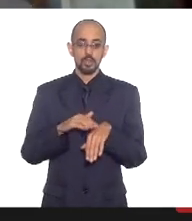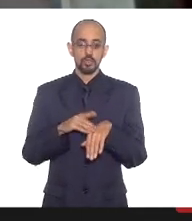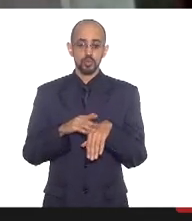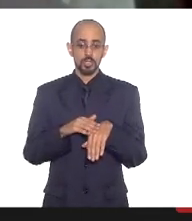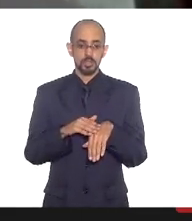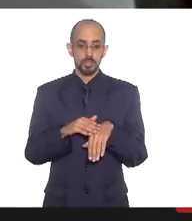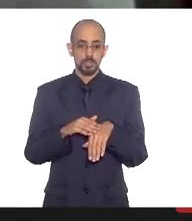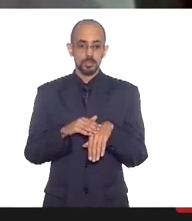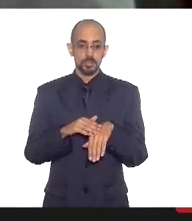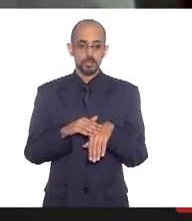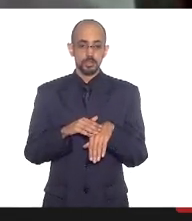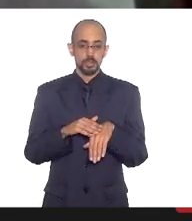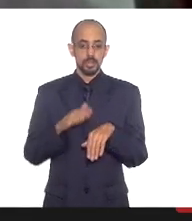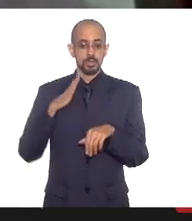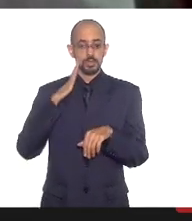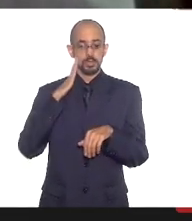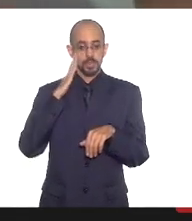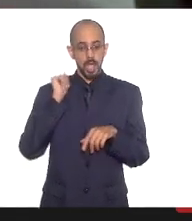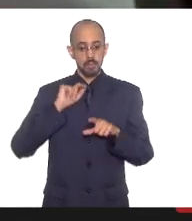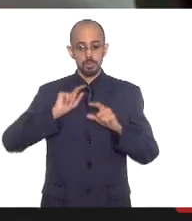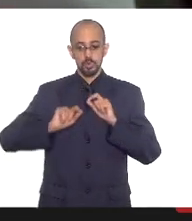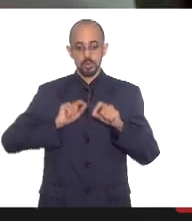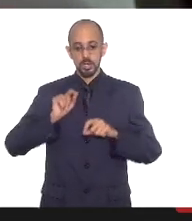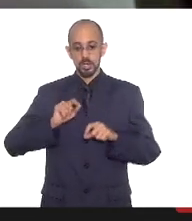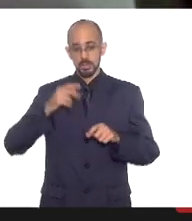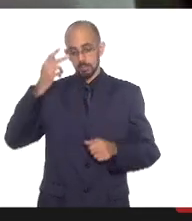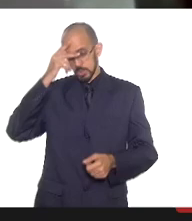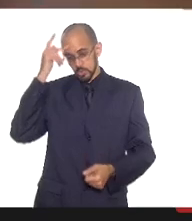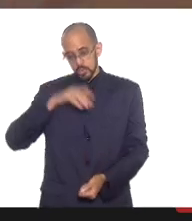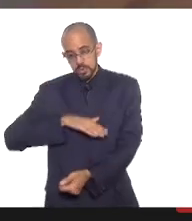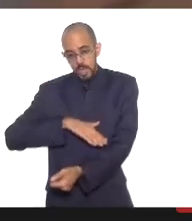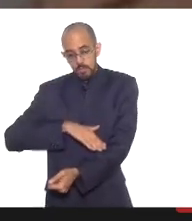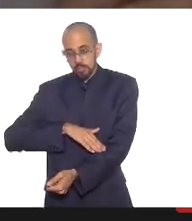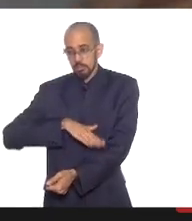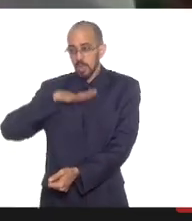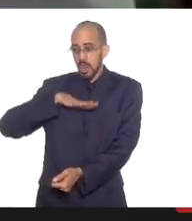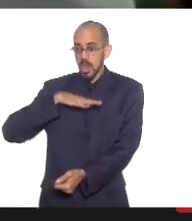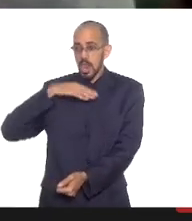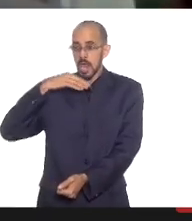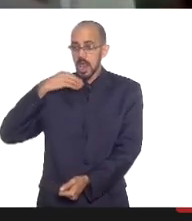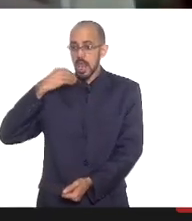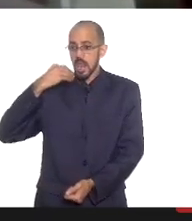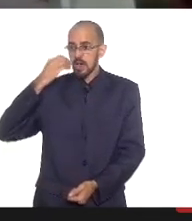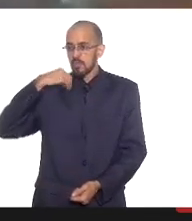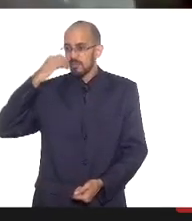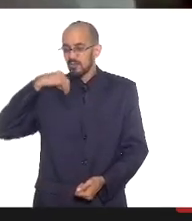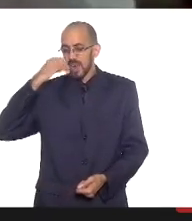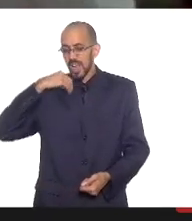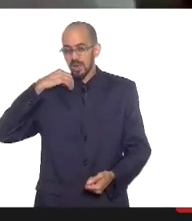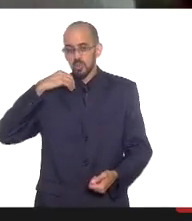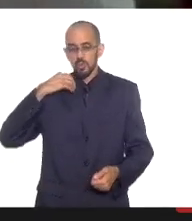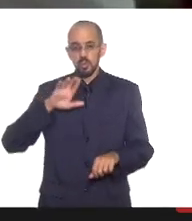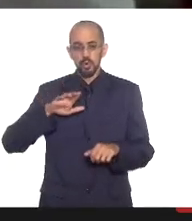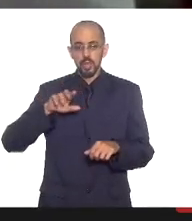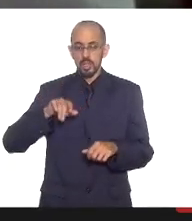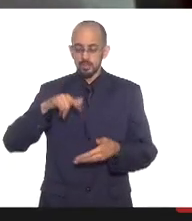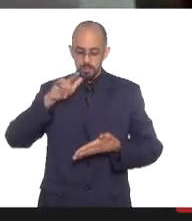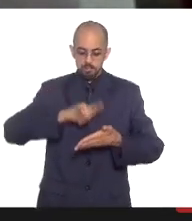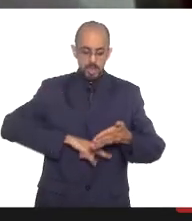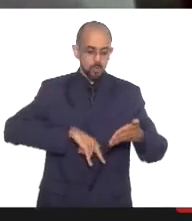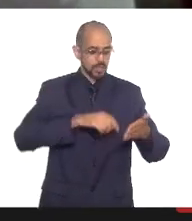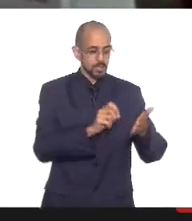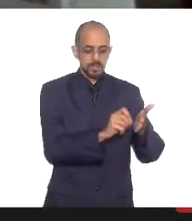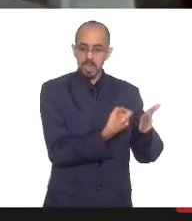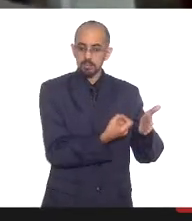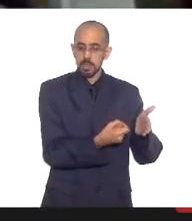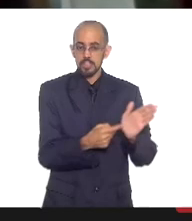e aí a gente sabe que tem um monte de gente que tem hipertensão arterial leve sem nenhum tipo de repercussão orgânica o estado